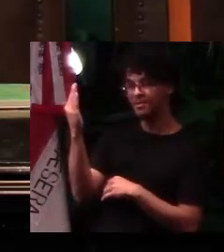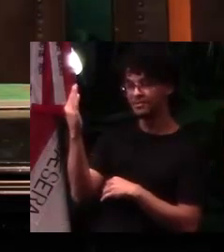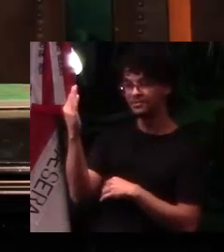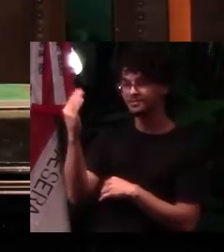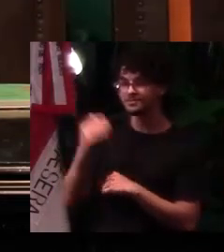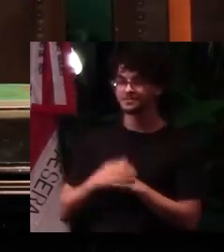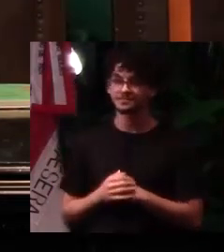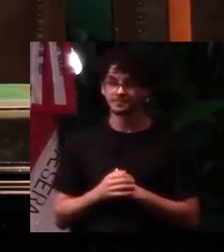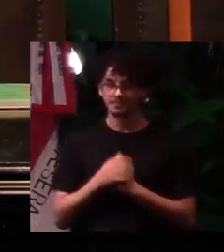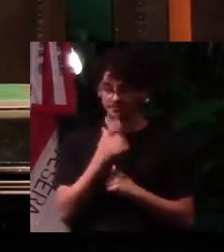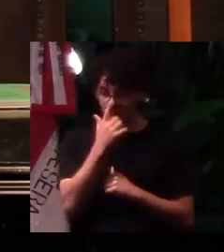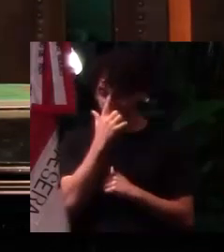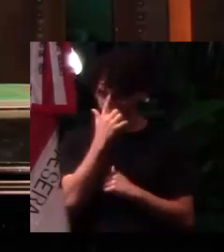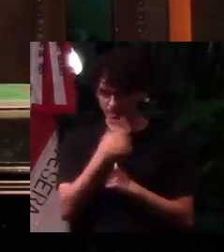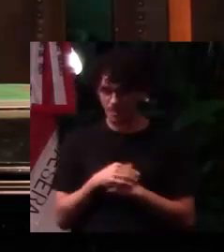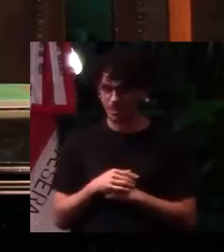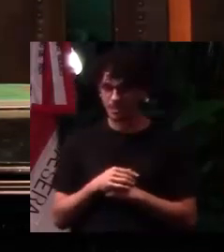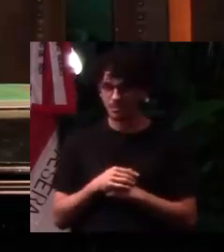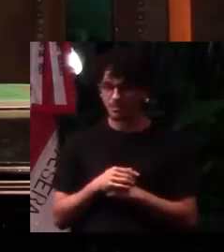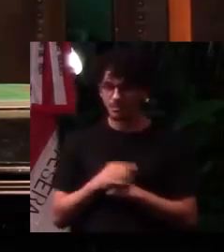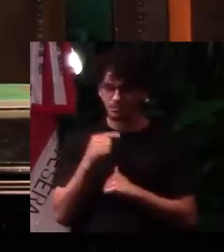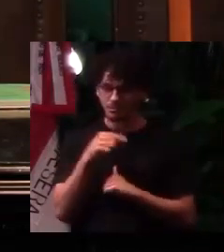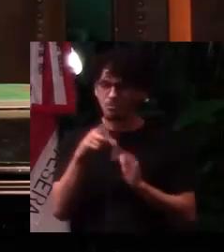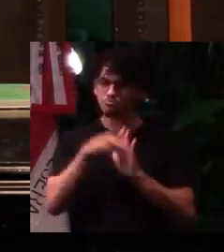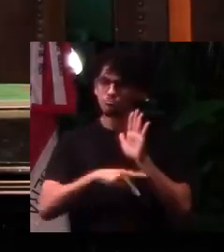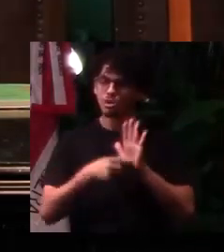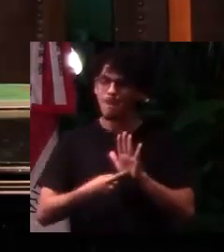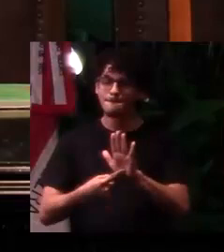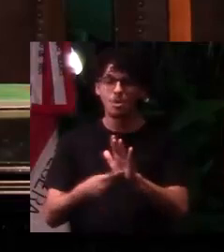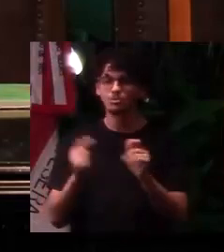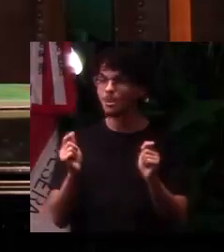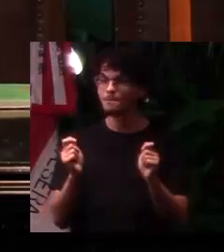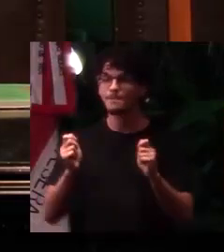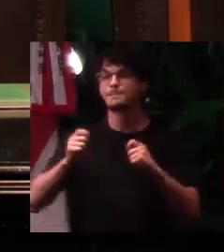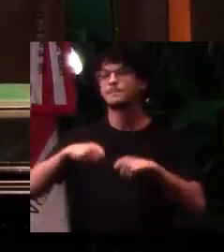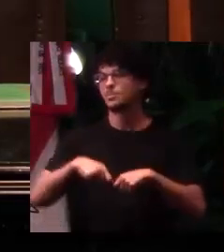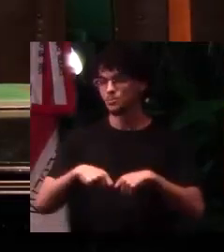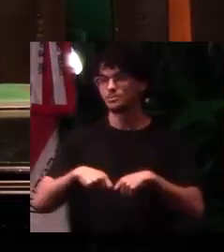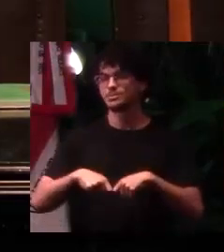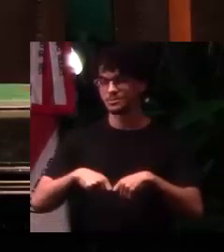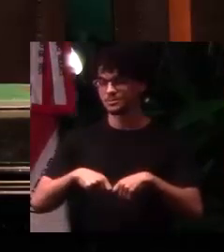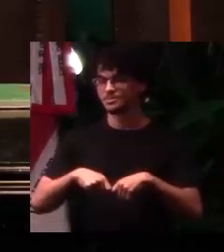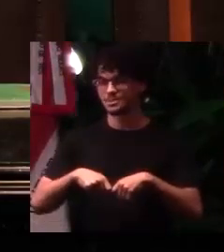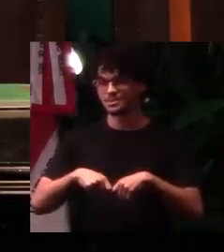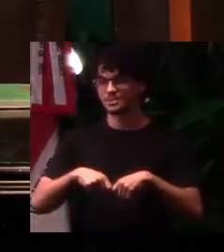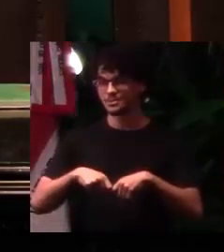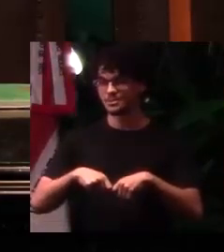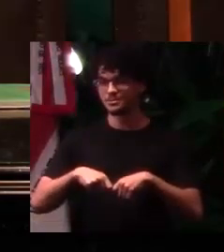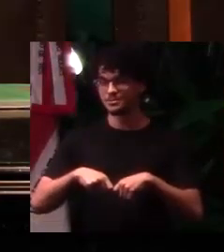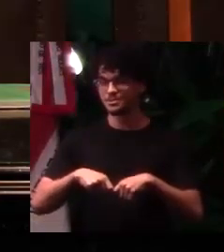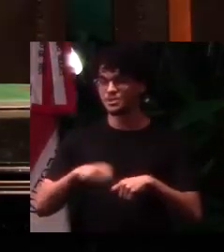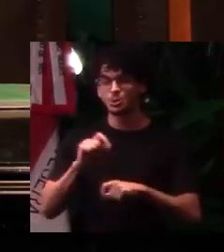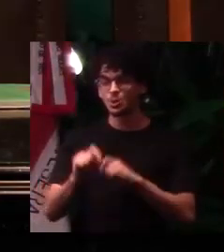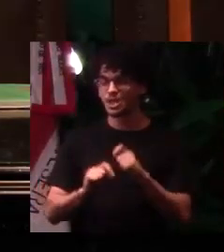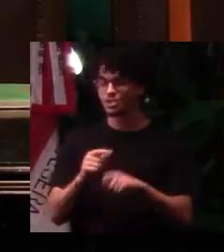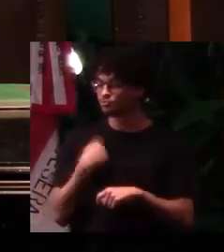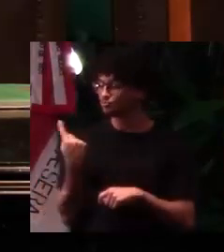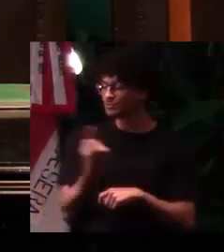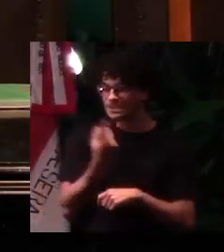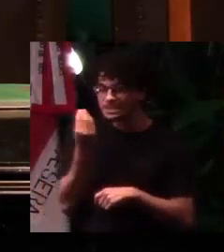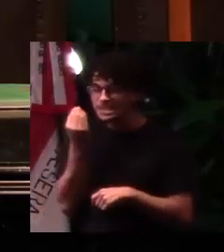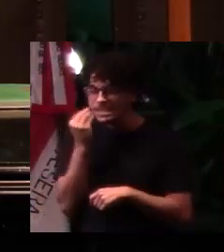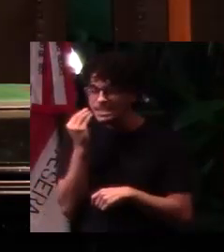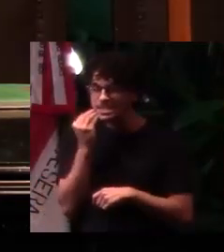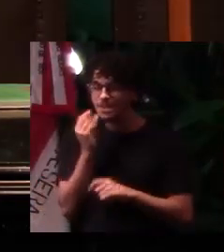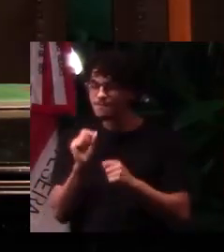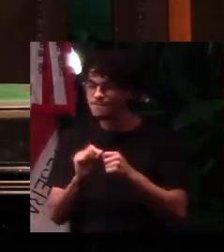É uma possibilidade, não é, de nós tentarmos fazer algo que me parece